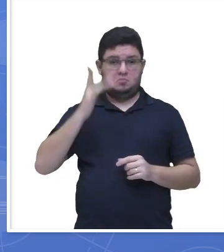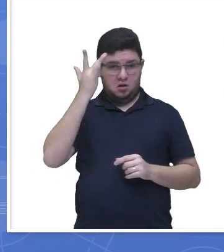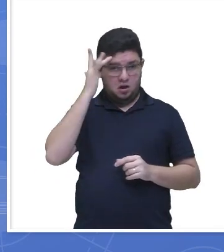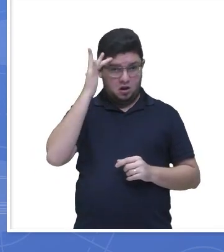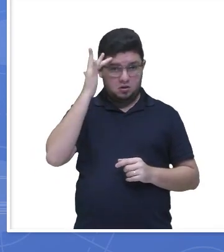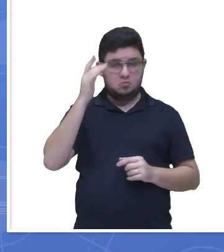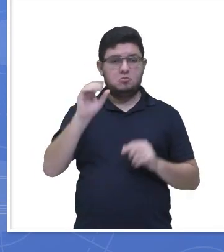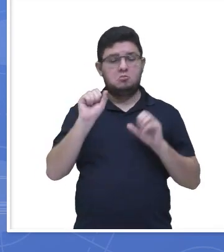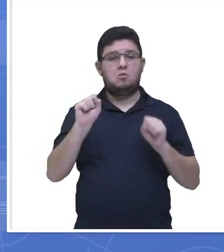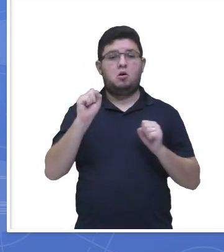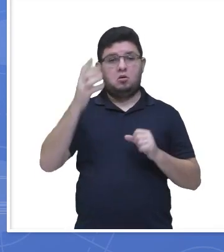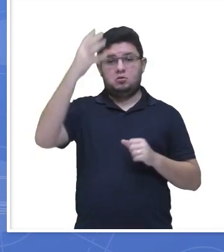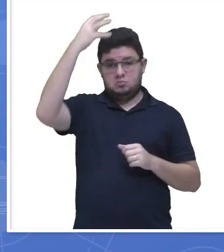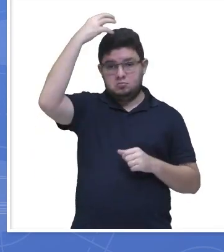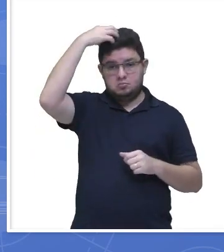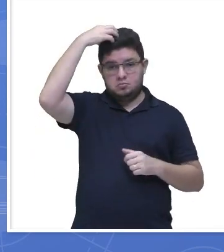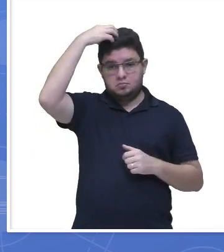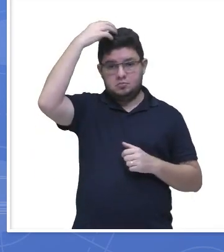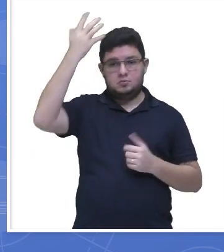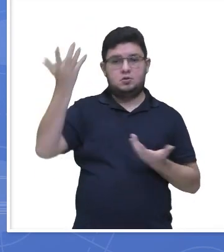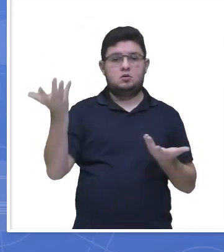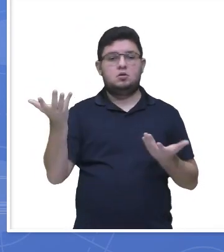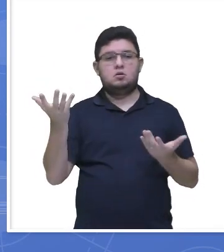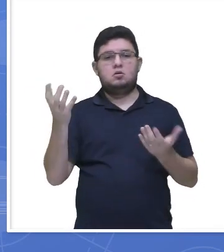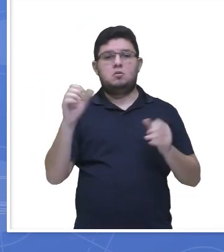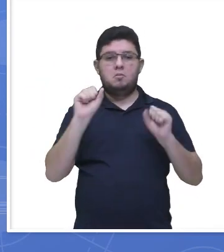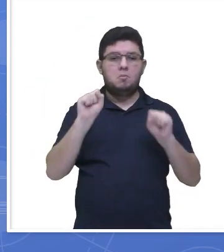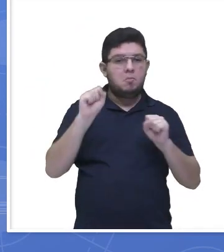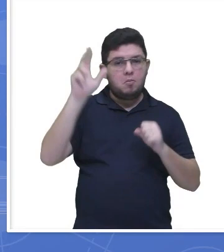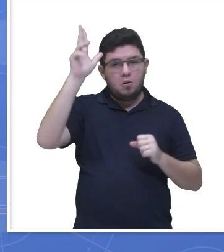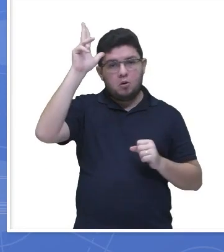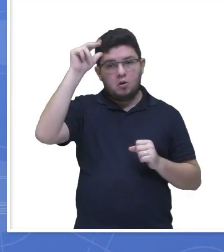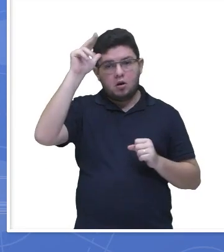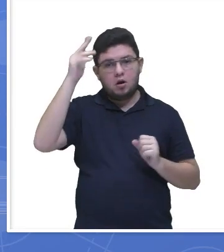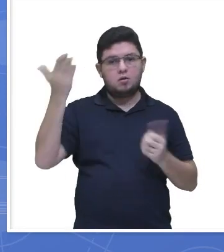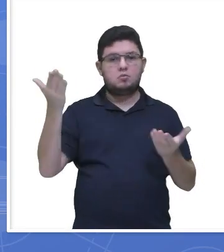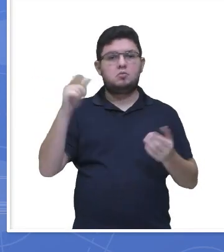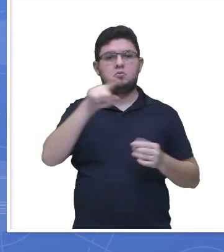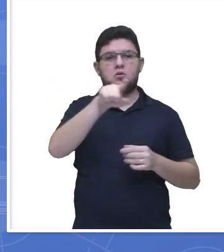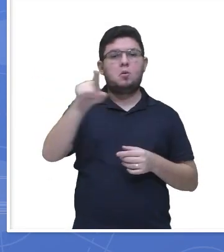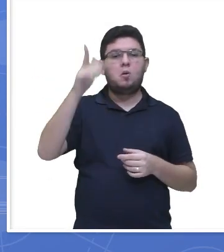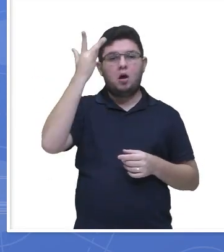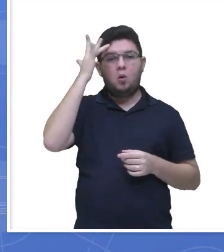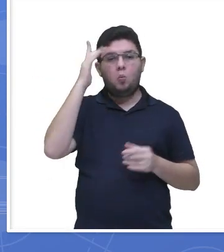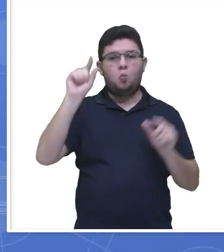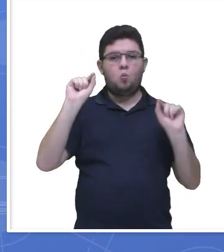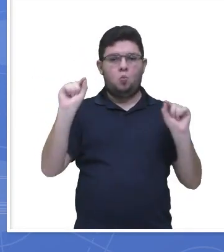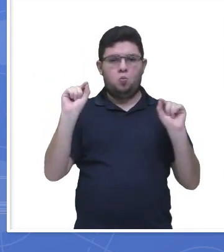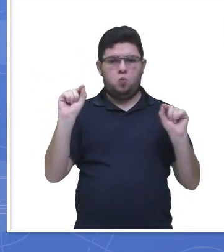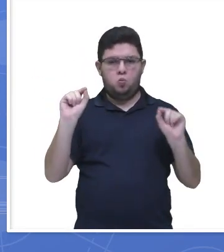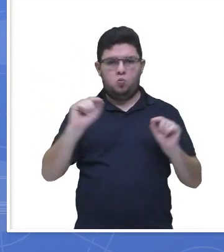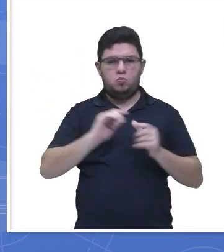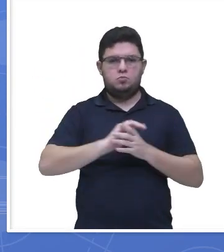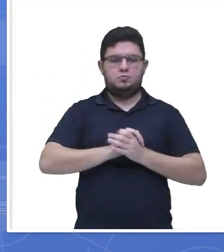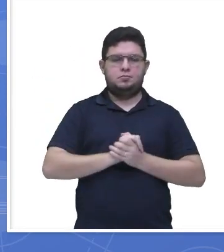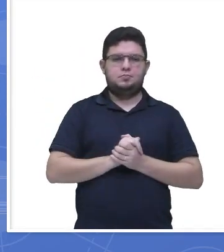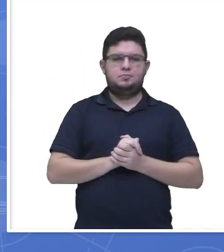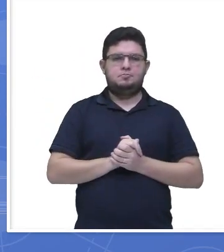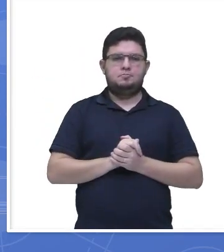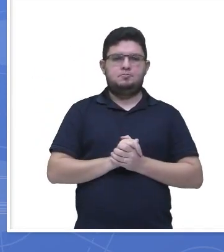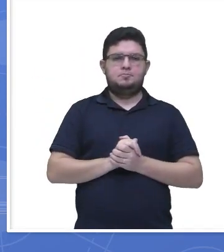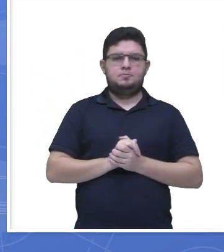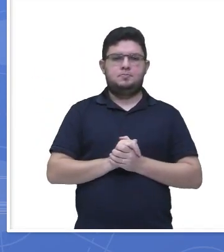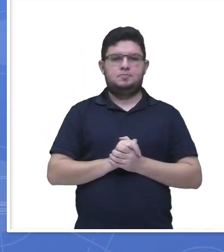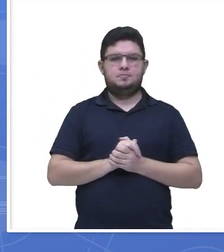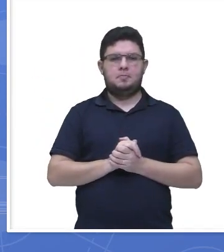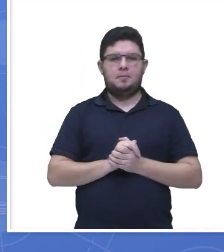rei também, né? Ou pode ser o cavalo, o que vocês acham? Né? Vamos ver aqui, mais